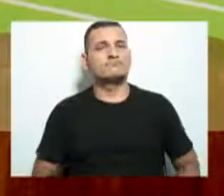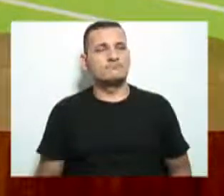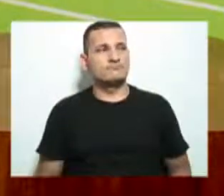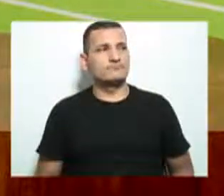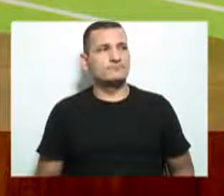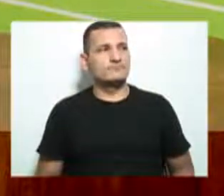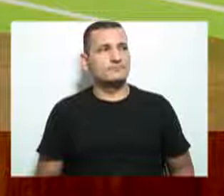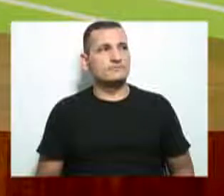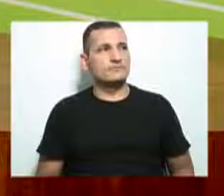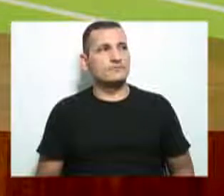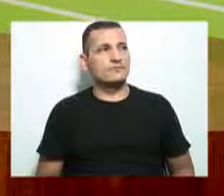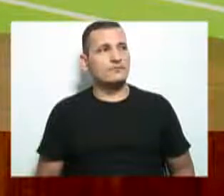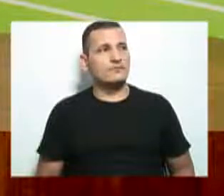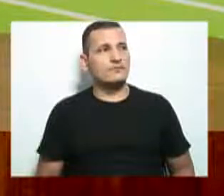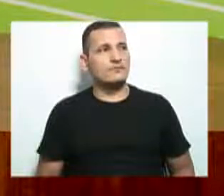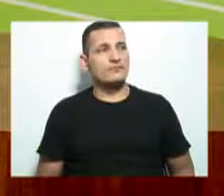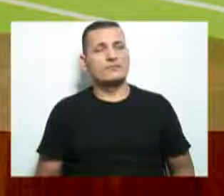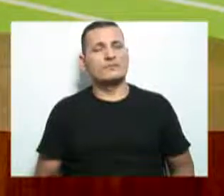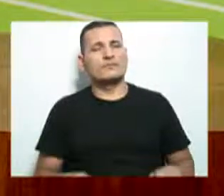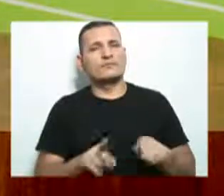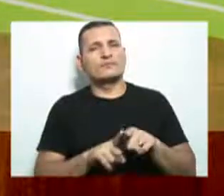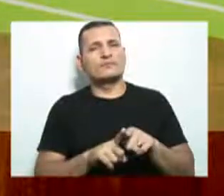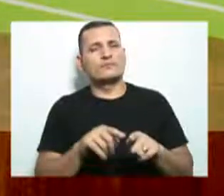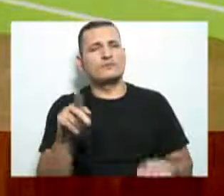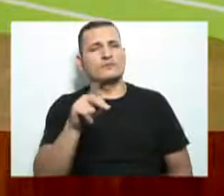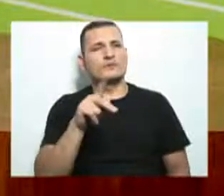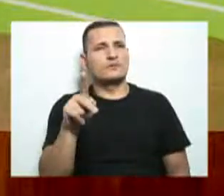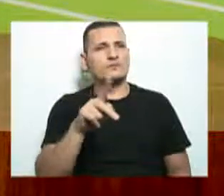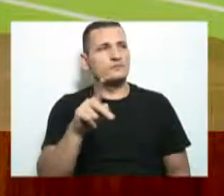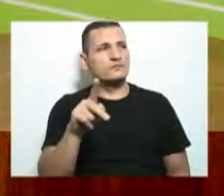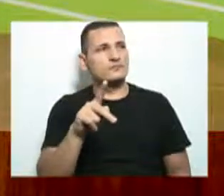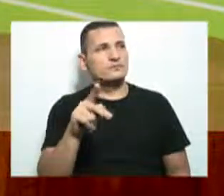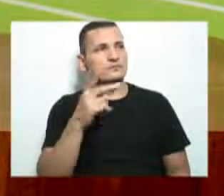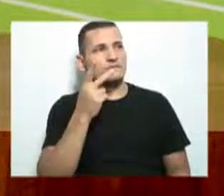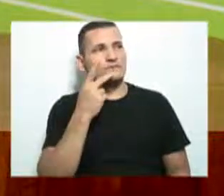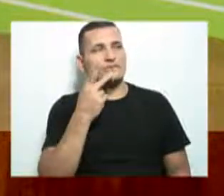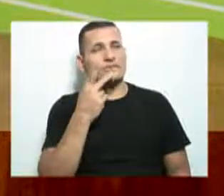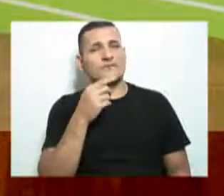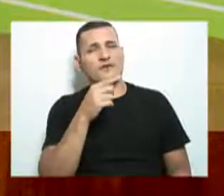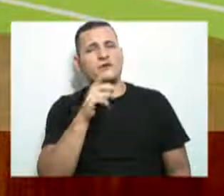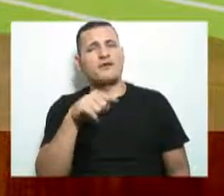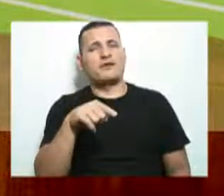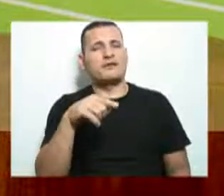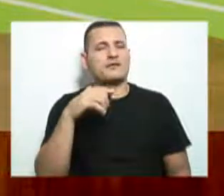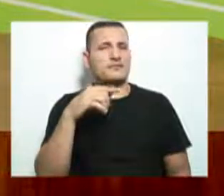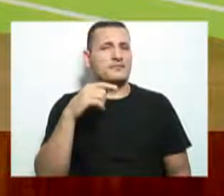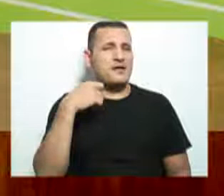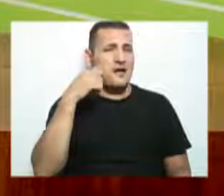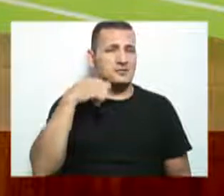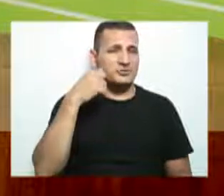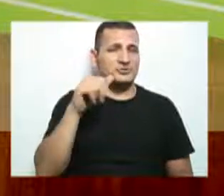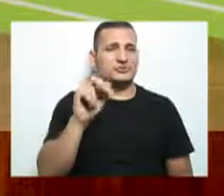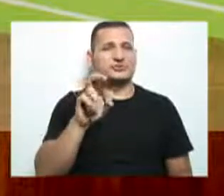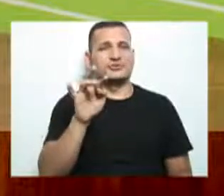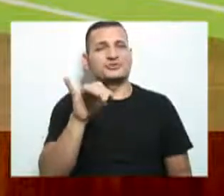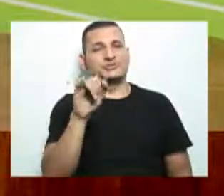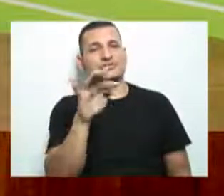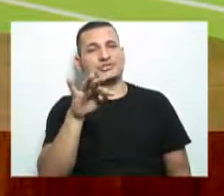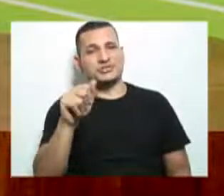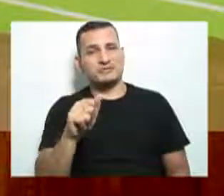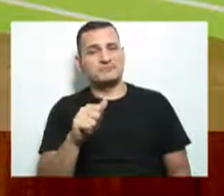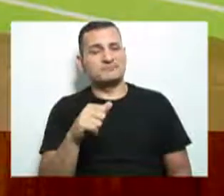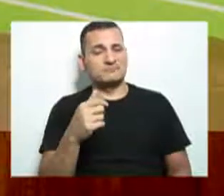né? E falou, olha só, professor, o professor é um artista. Os alunos da escola Laurinda Groff